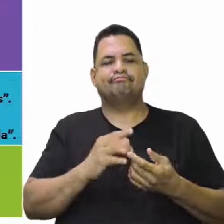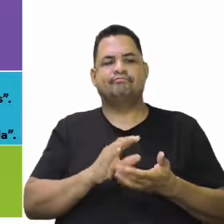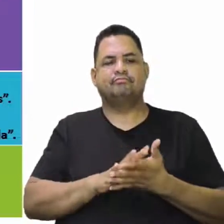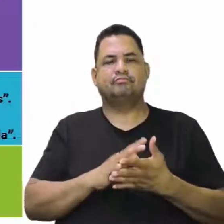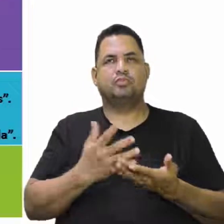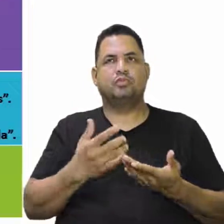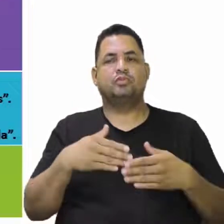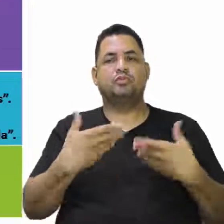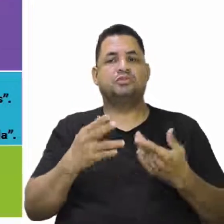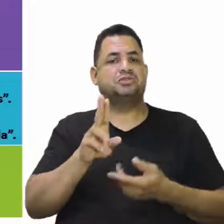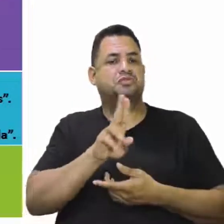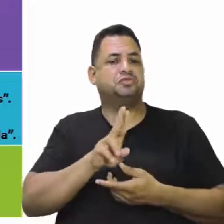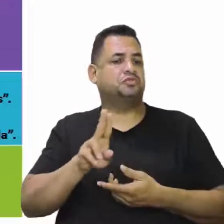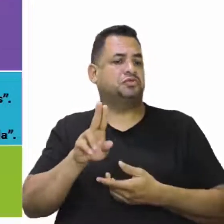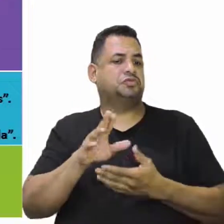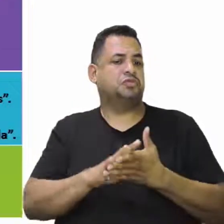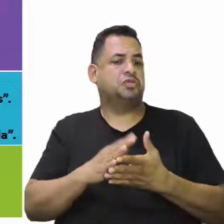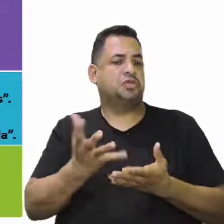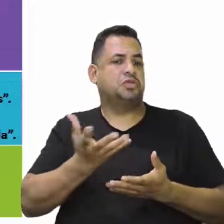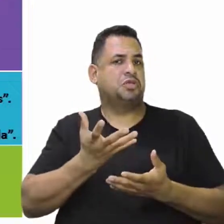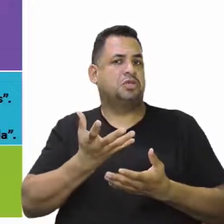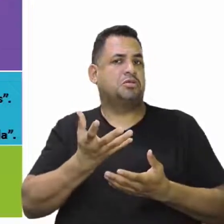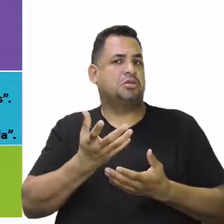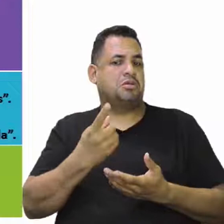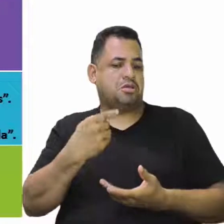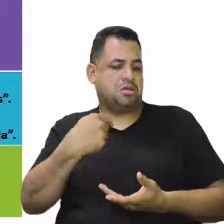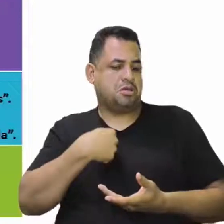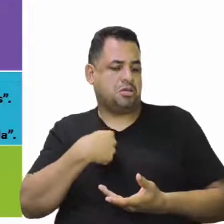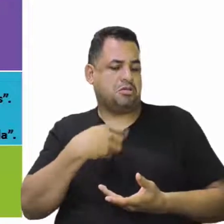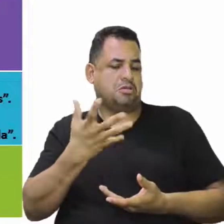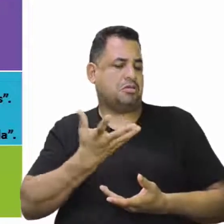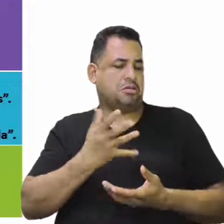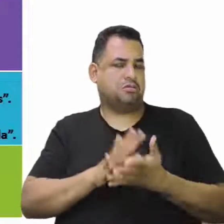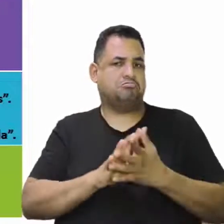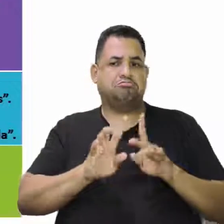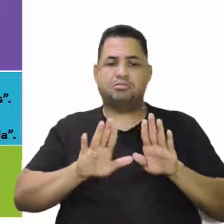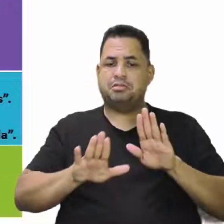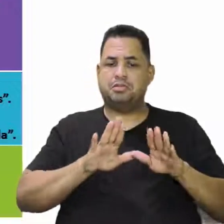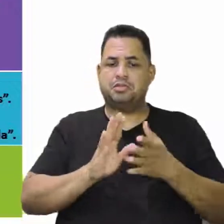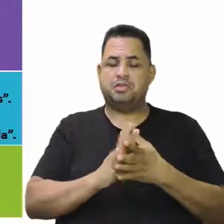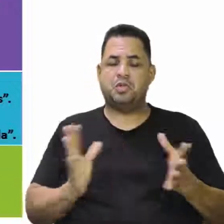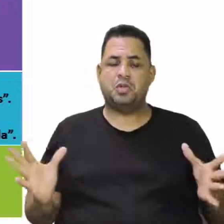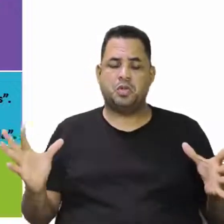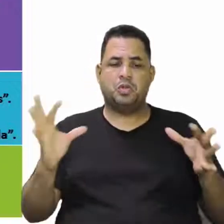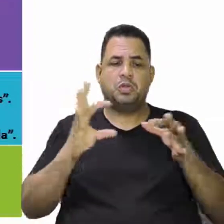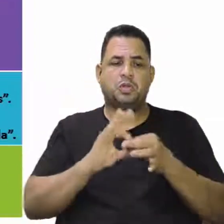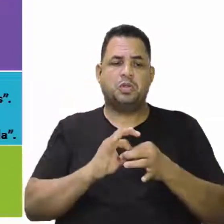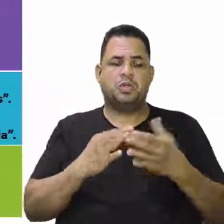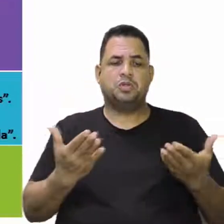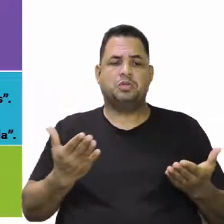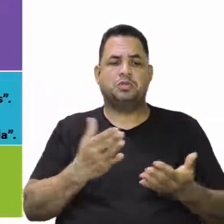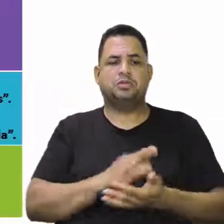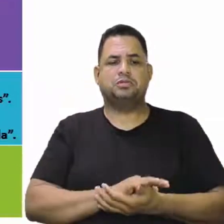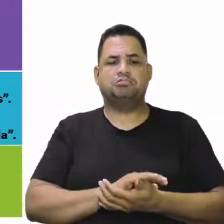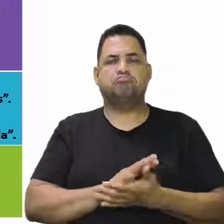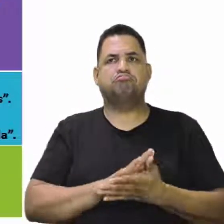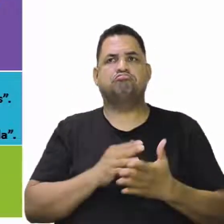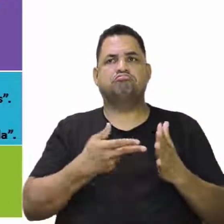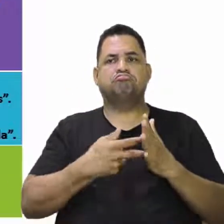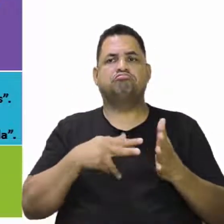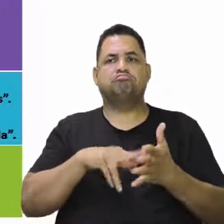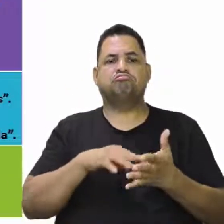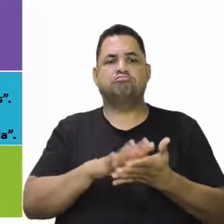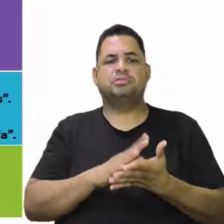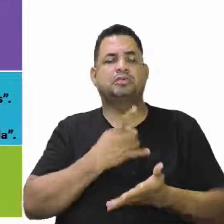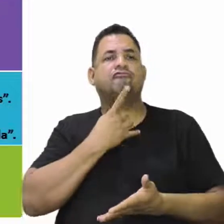querer como eu quero. Às vezes, dependendo do contexto, você está utilizando ele como no sentido de eu